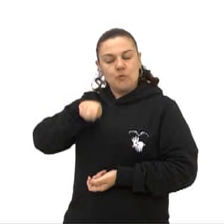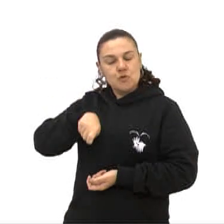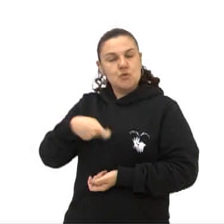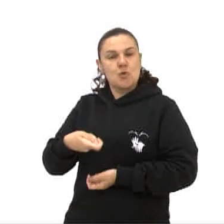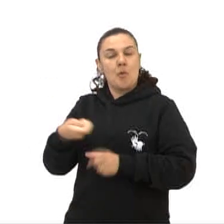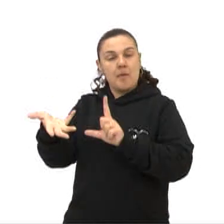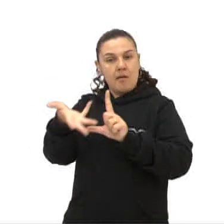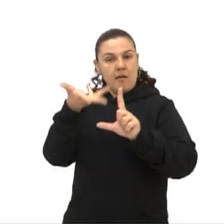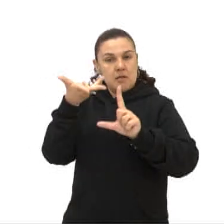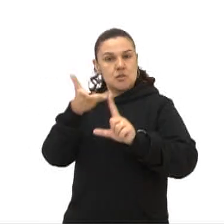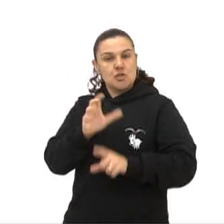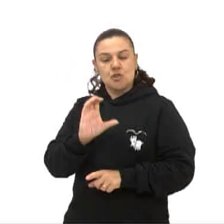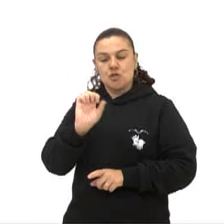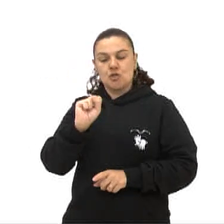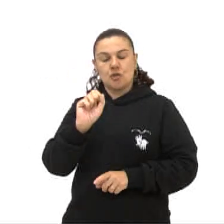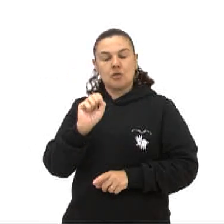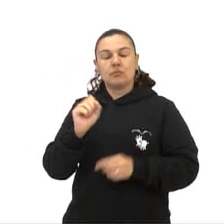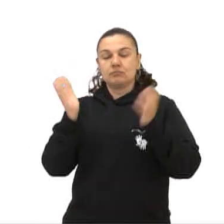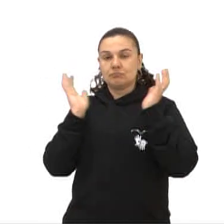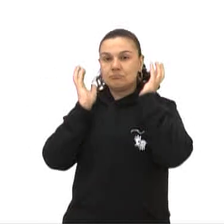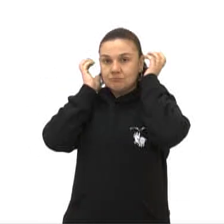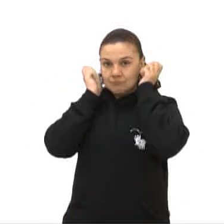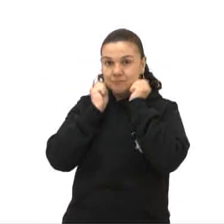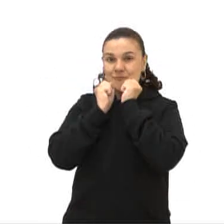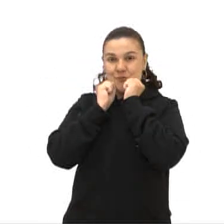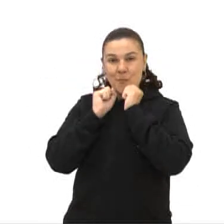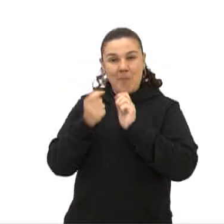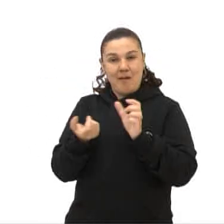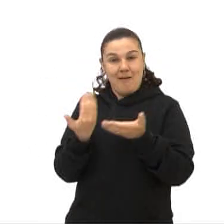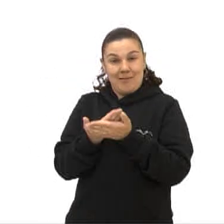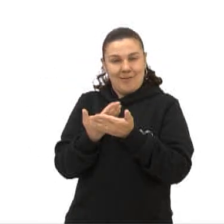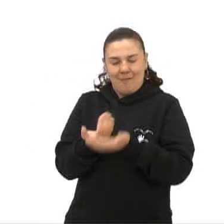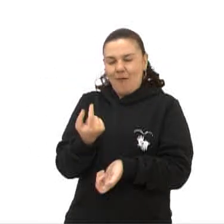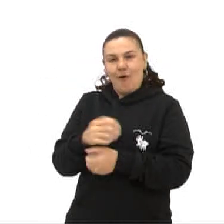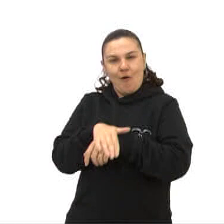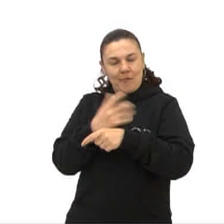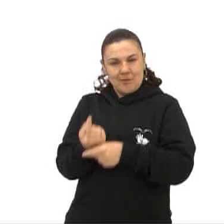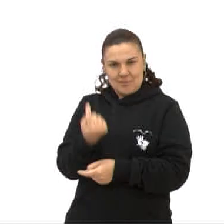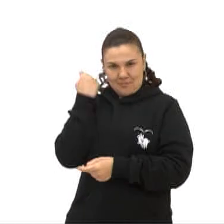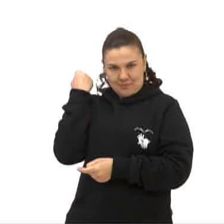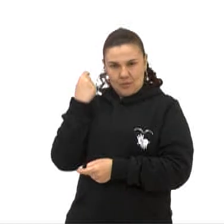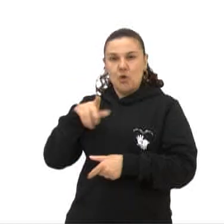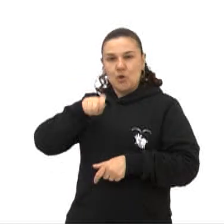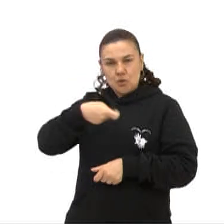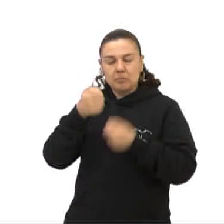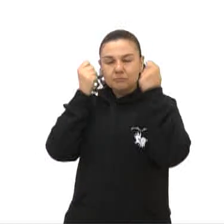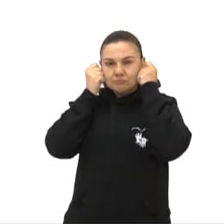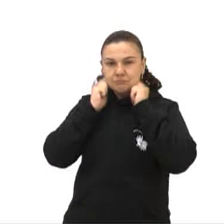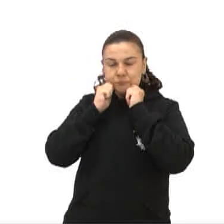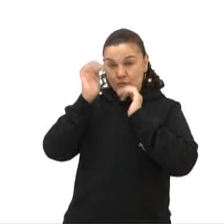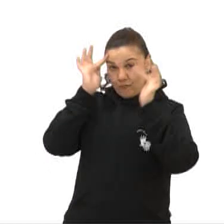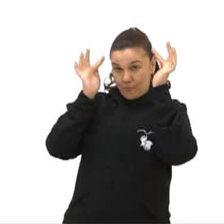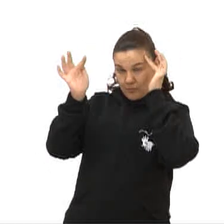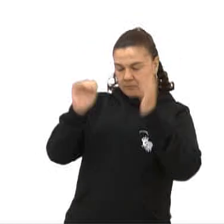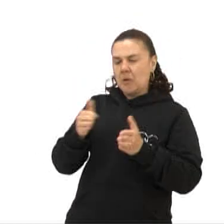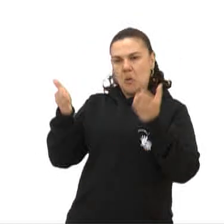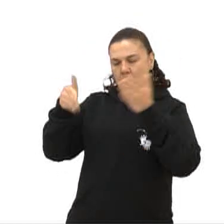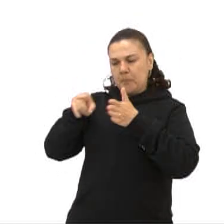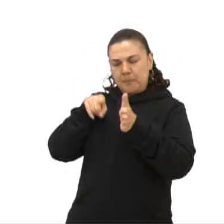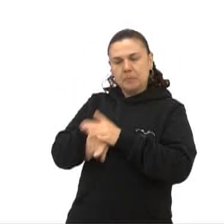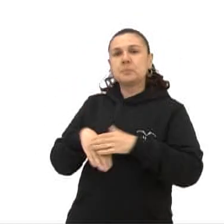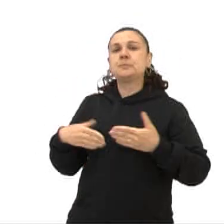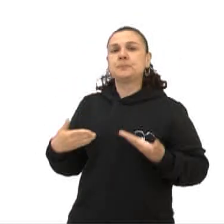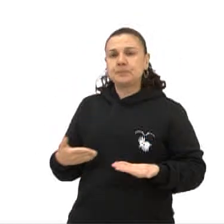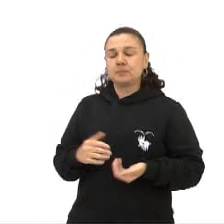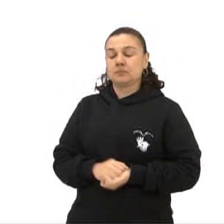estética de Schopenhauer na última aula, né, na nossa última entrevista, E eu queria perguntar para o senhor agora